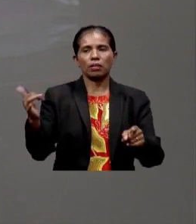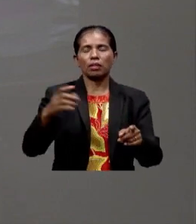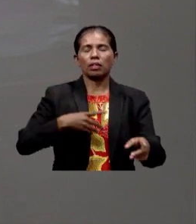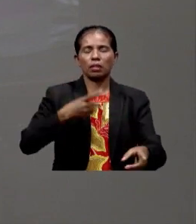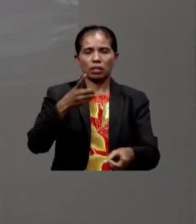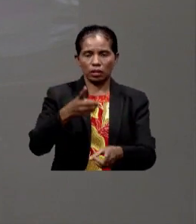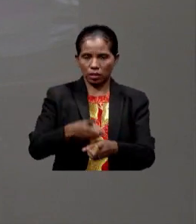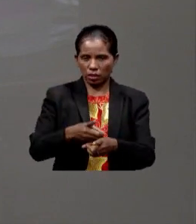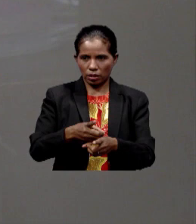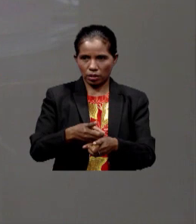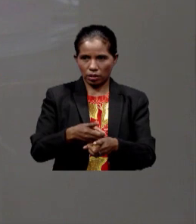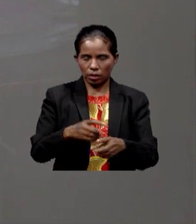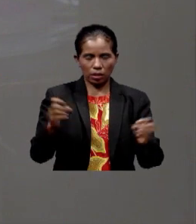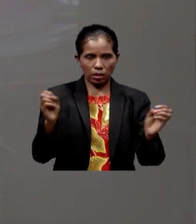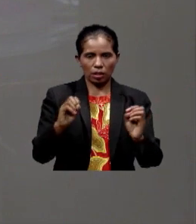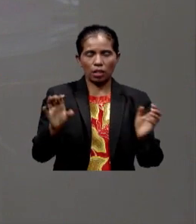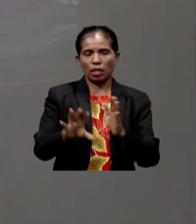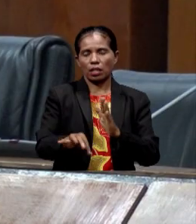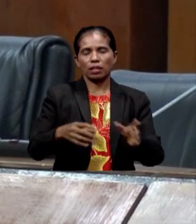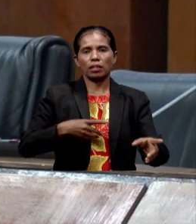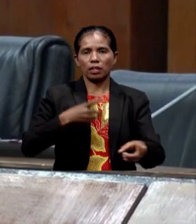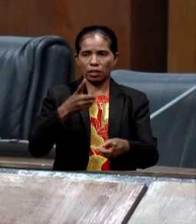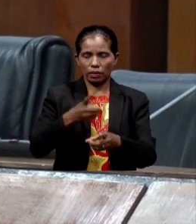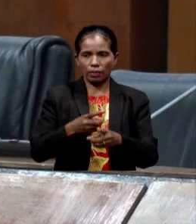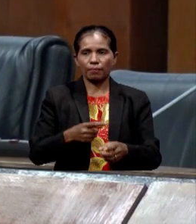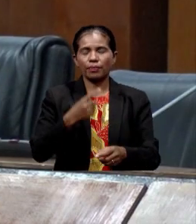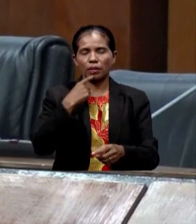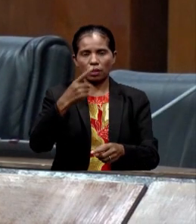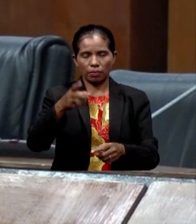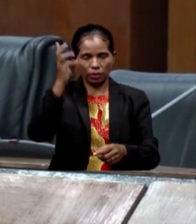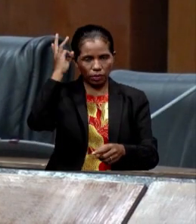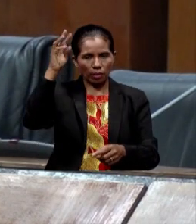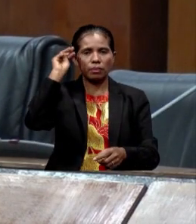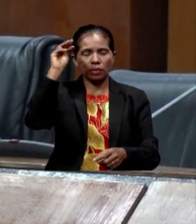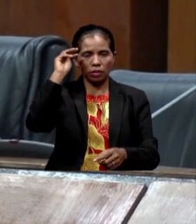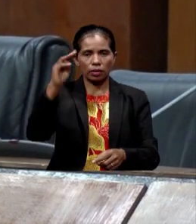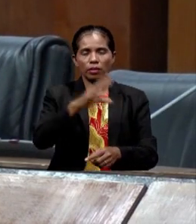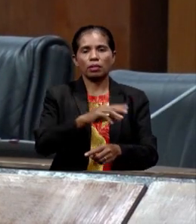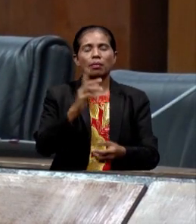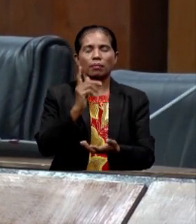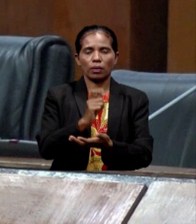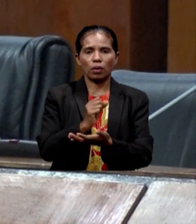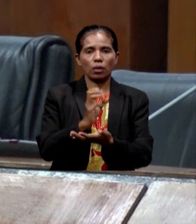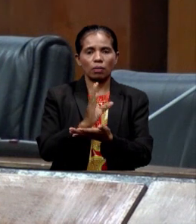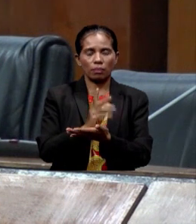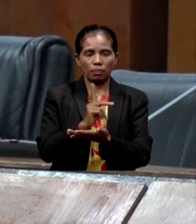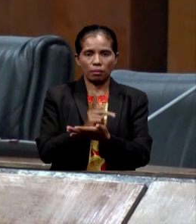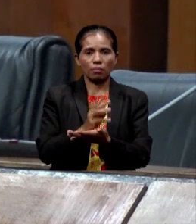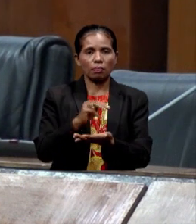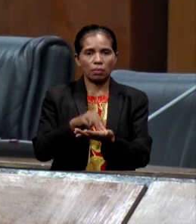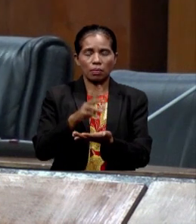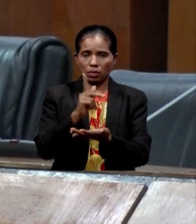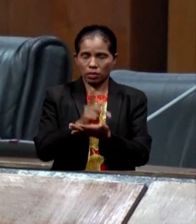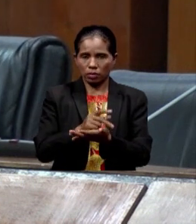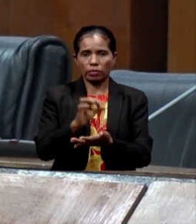la Sira lahetan sernia direito nem. Hatamba preocupação né, ministro assunto parlamentar na comunicação social,